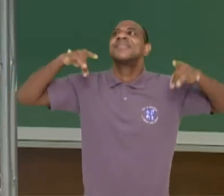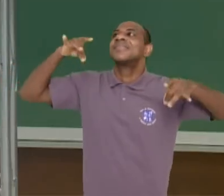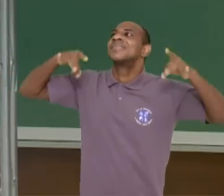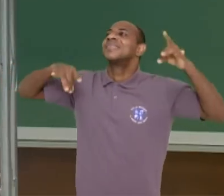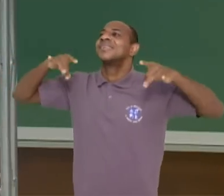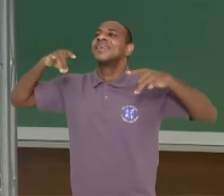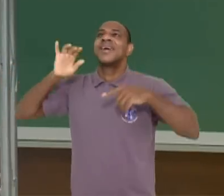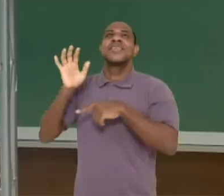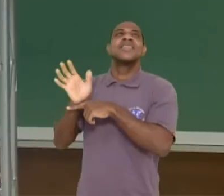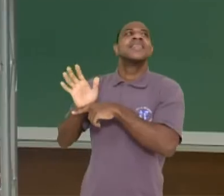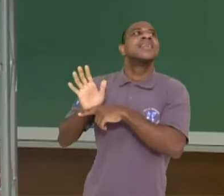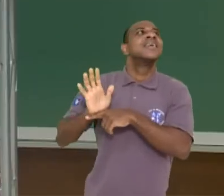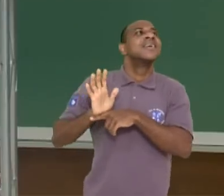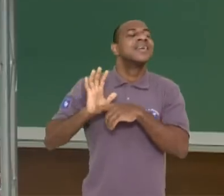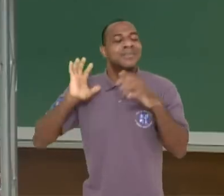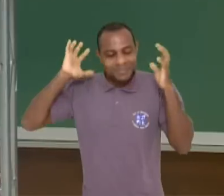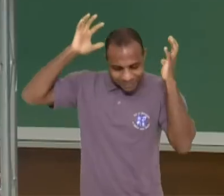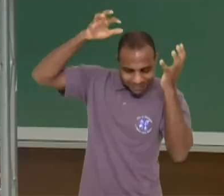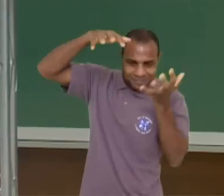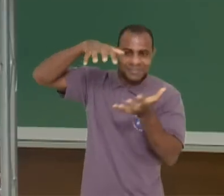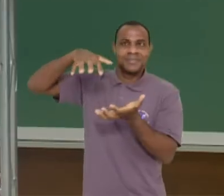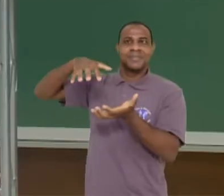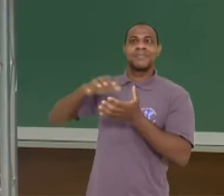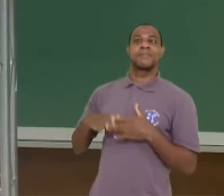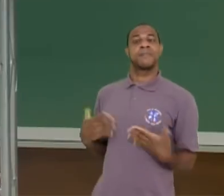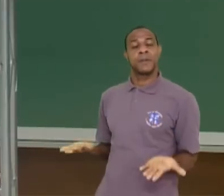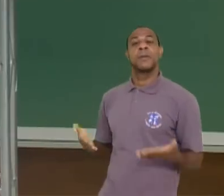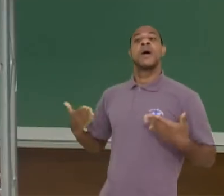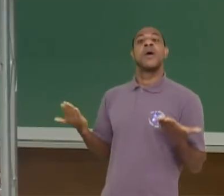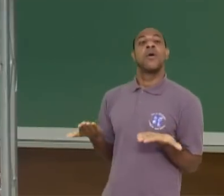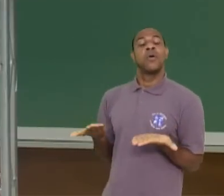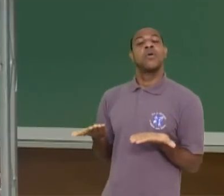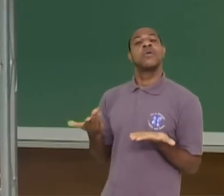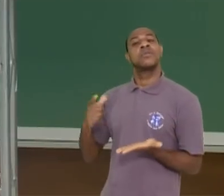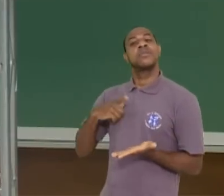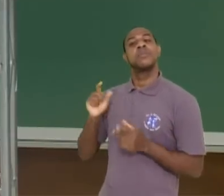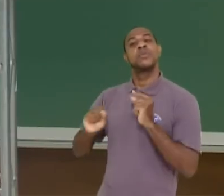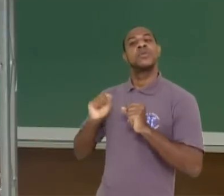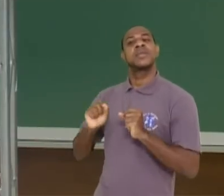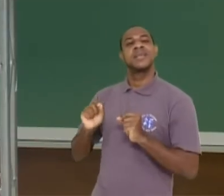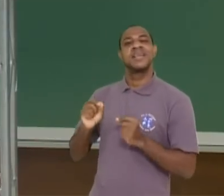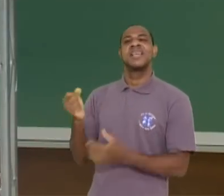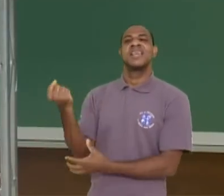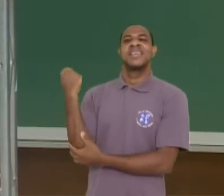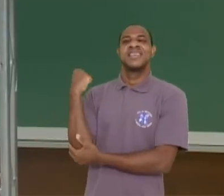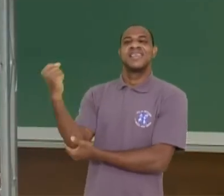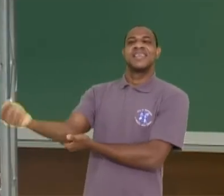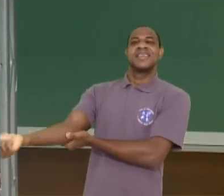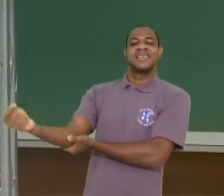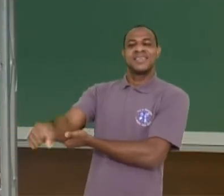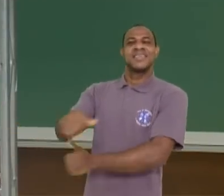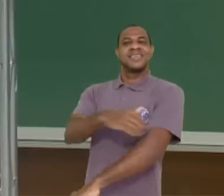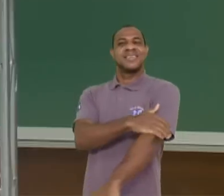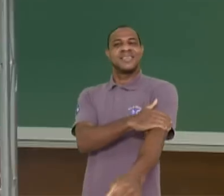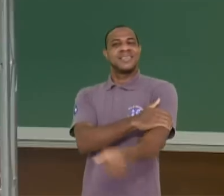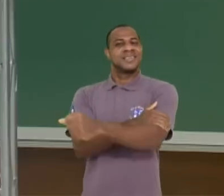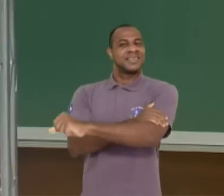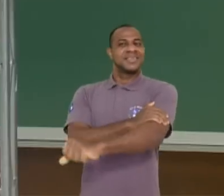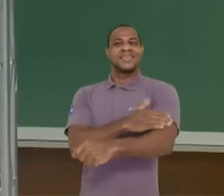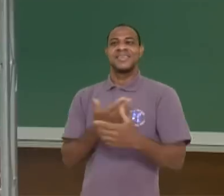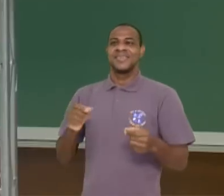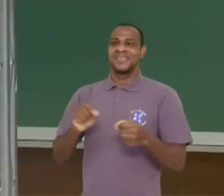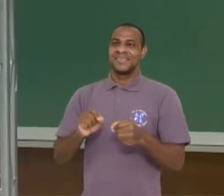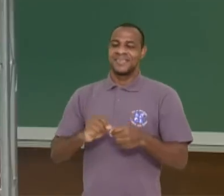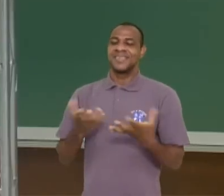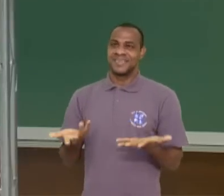nós mudamos a nossa dinâmica de aula, né? Antes nós tínhamos exercícios, alongamentos para começarmos as nossas aulas, tiramos esses